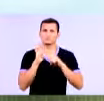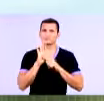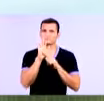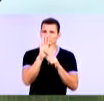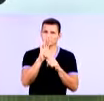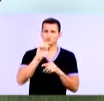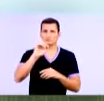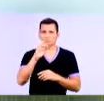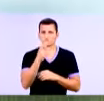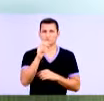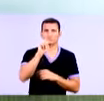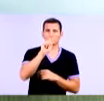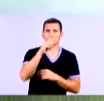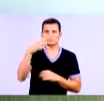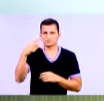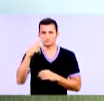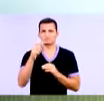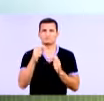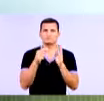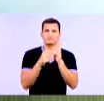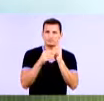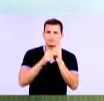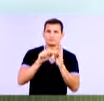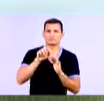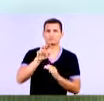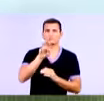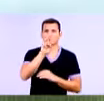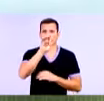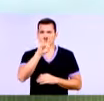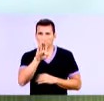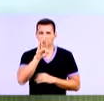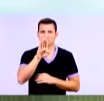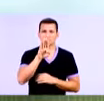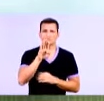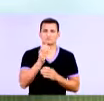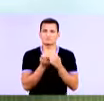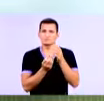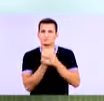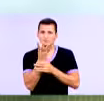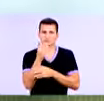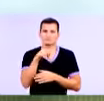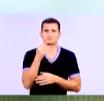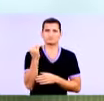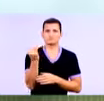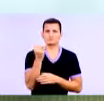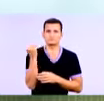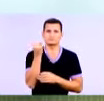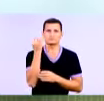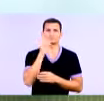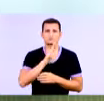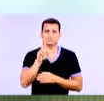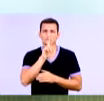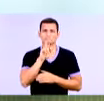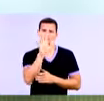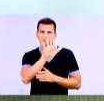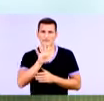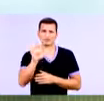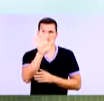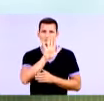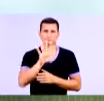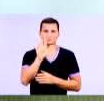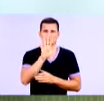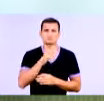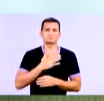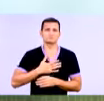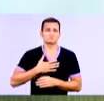do aplicativo, né, da ferramenta web que foi concebida, é essencial o uso das imagens nesse sentido, né? Eu